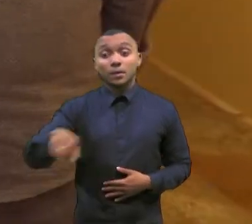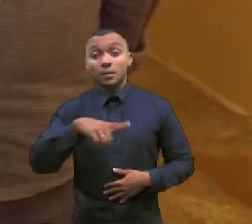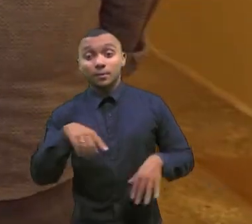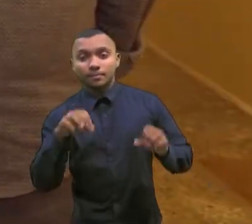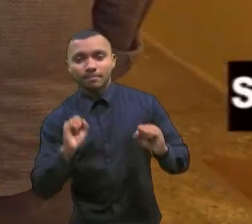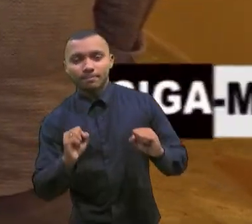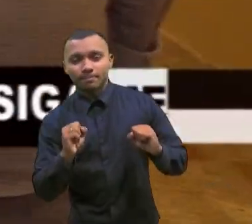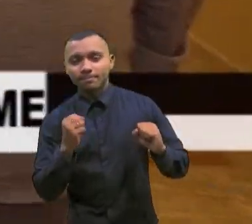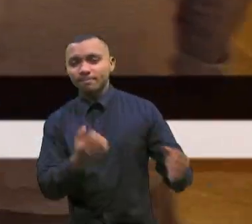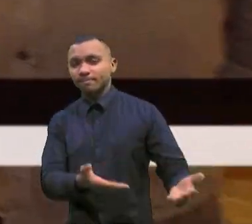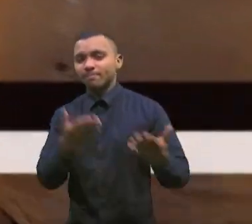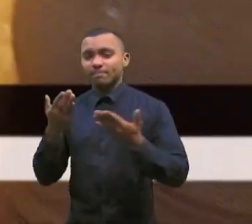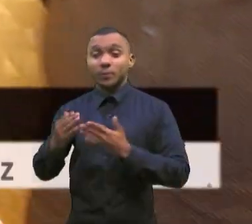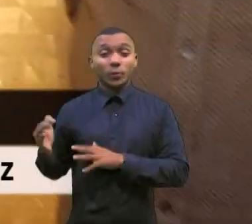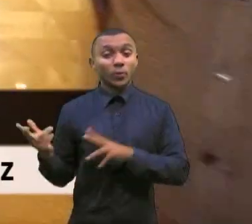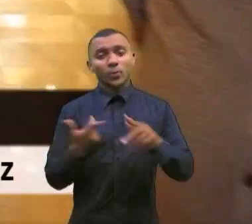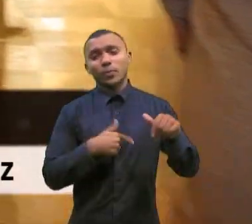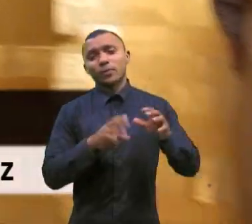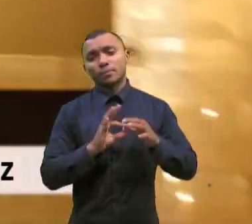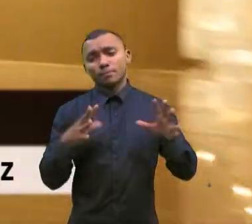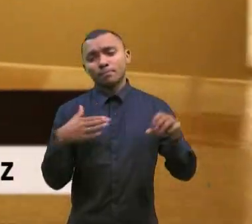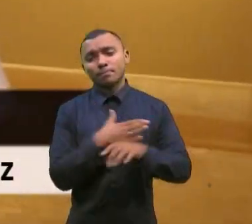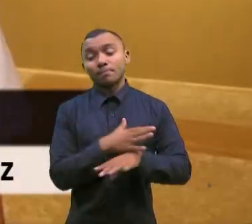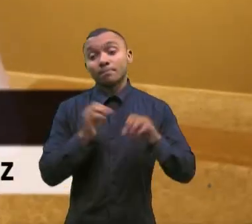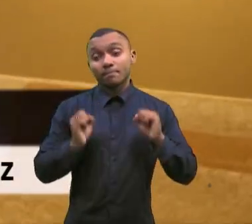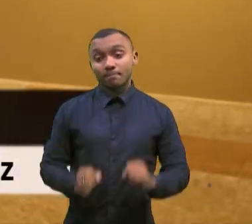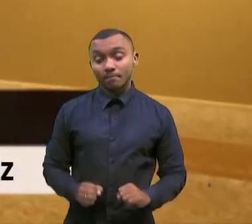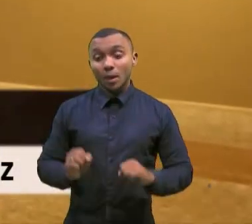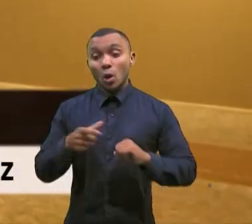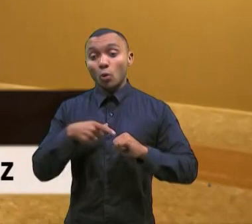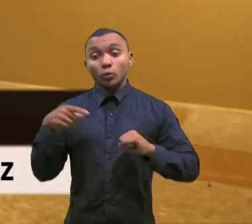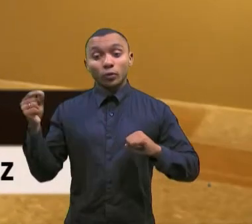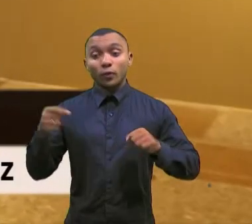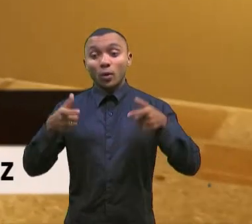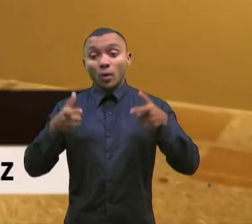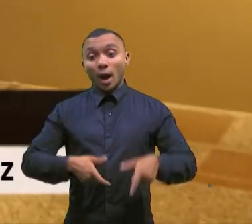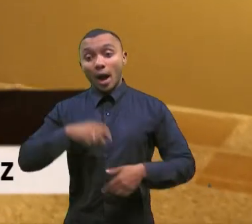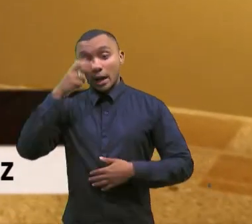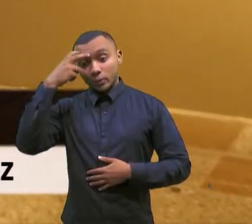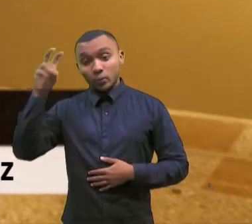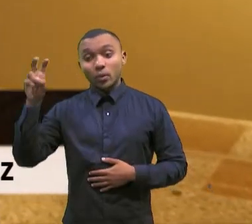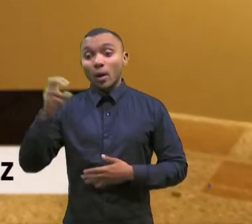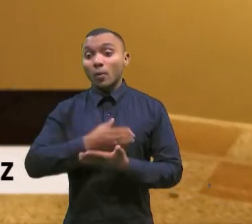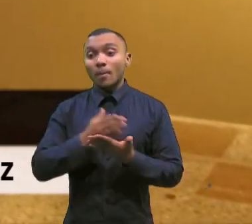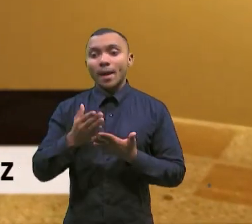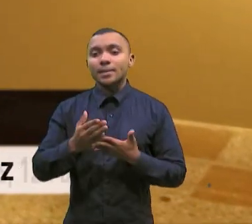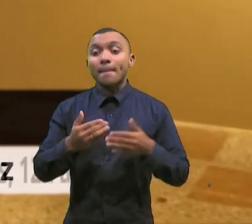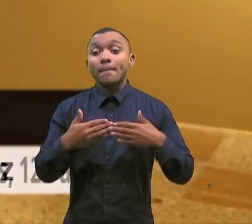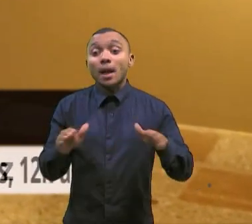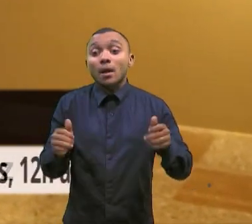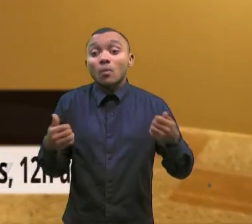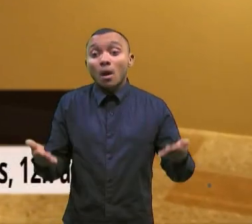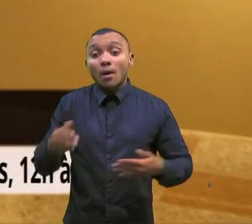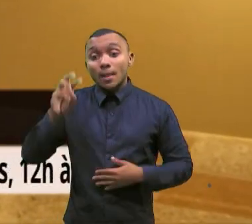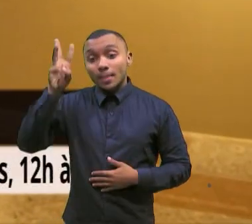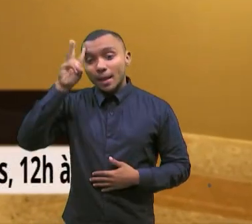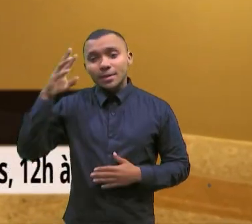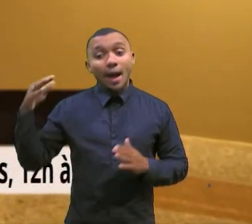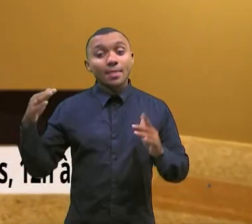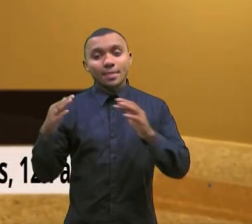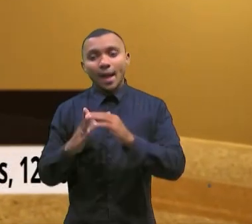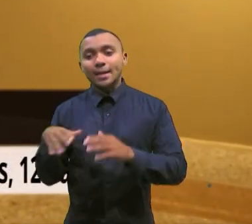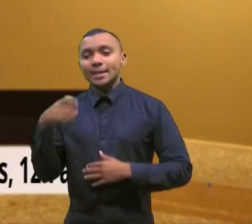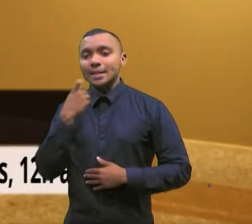e todas. O Espaço Cultural Unifor fica aberto de terça a sexta-feira, de 9 da manhã